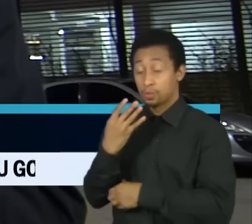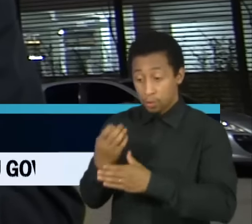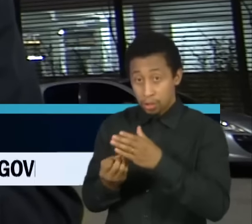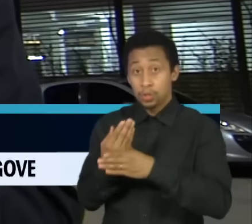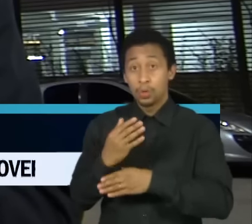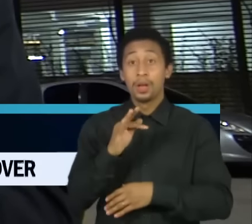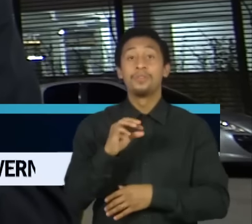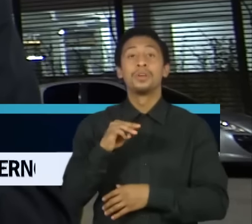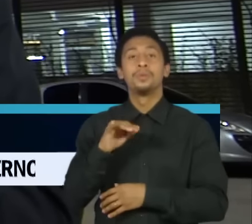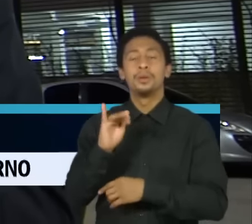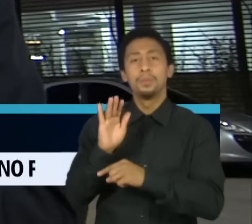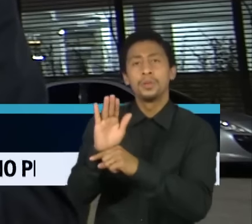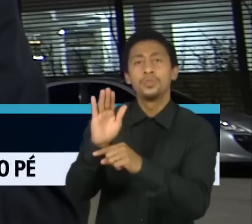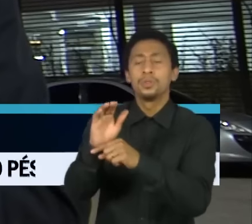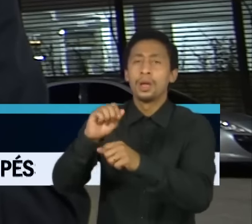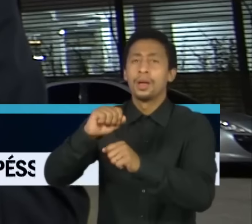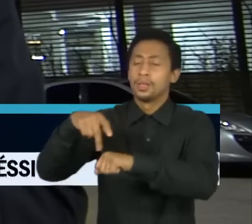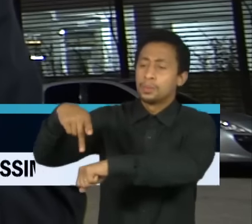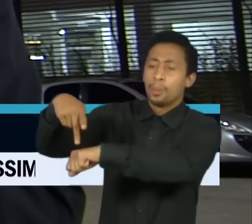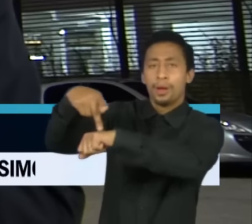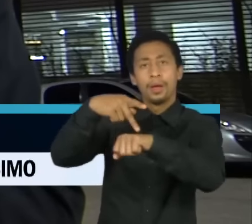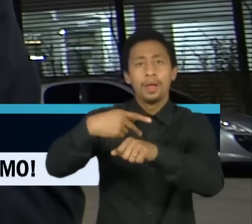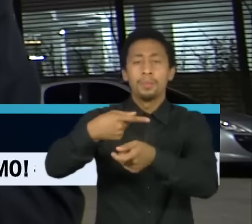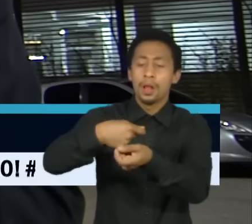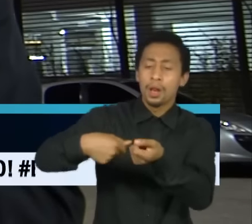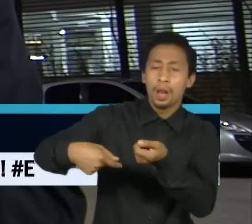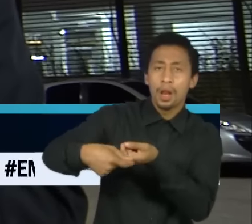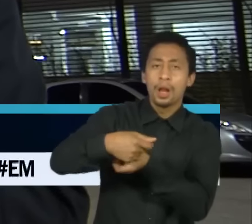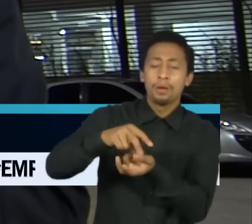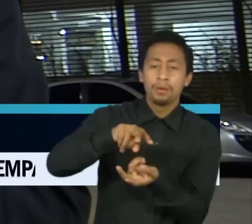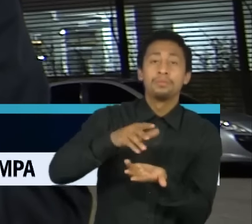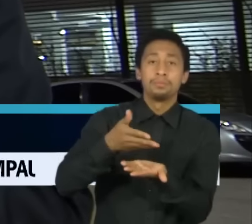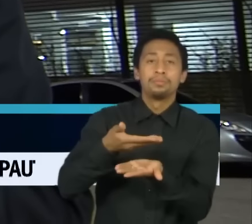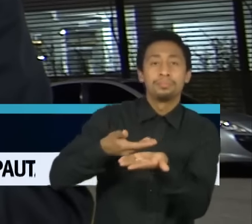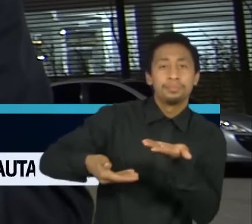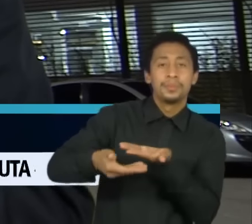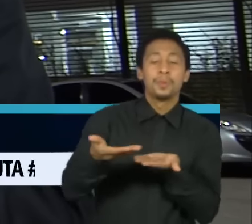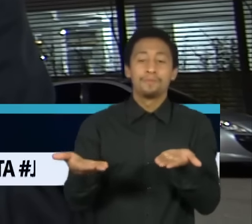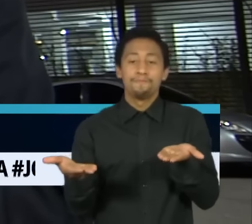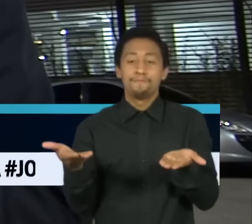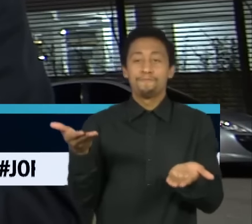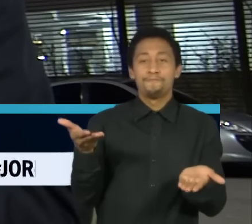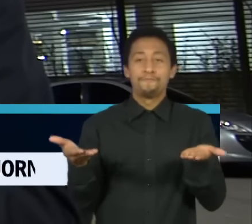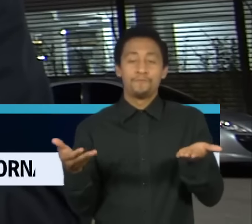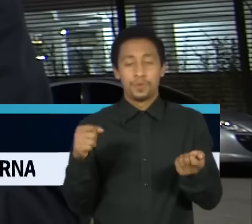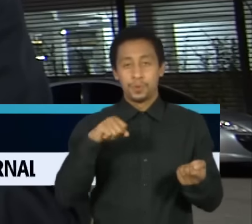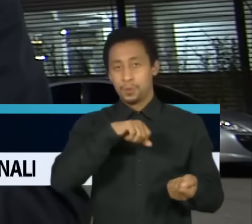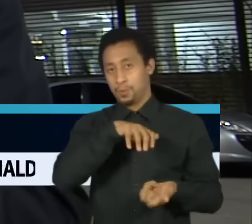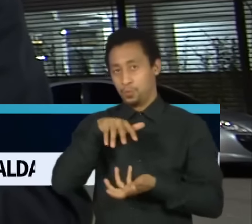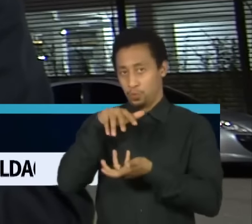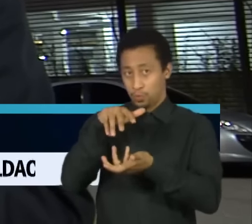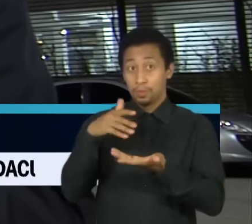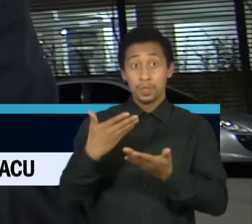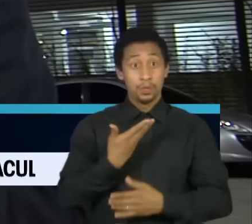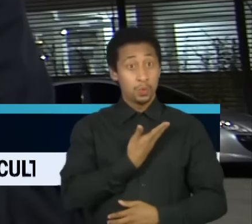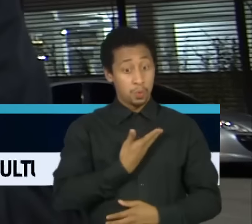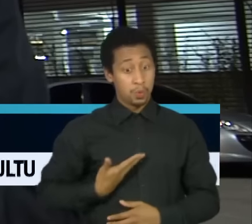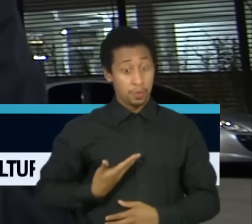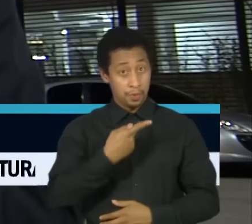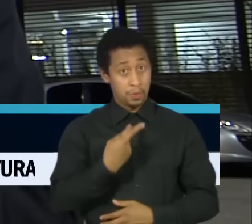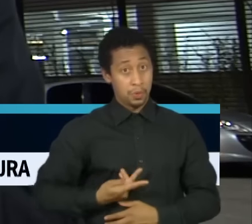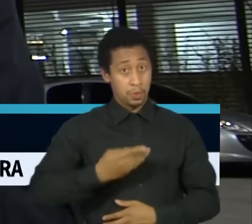da cooperação monetária e garantir uma certa estabilidade ao sistema financeiro global. Desde então, o governo brasileiro